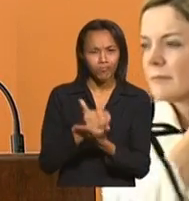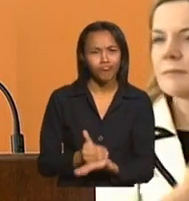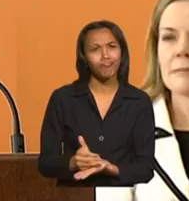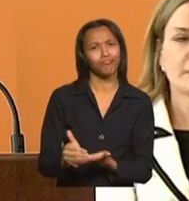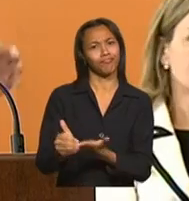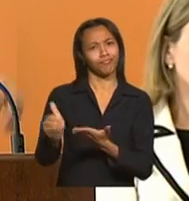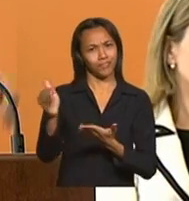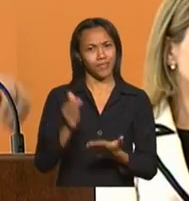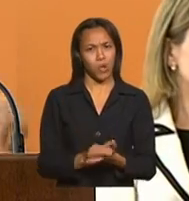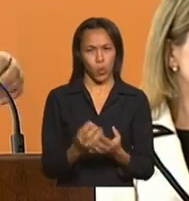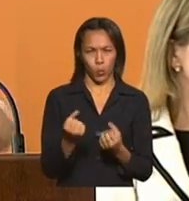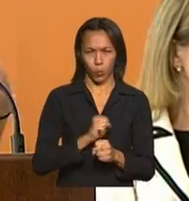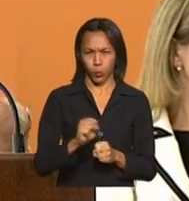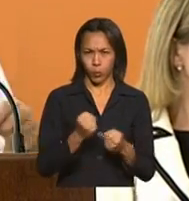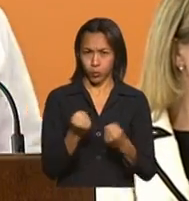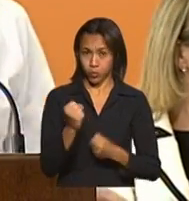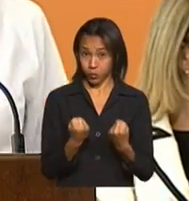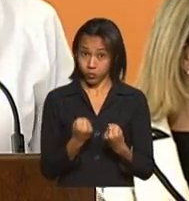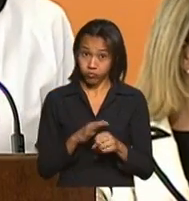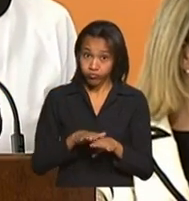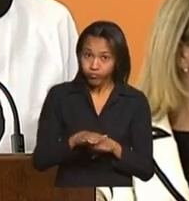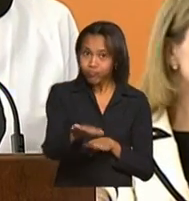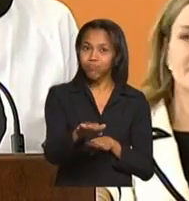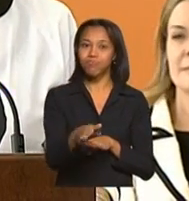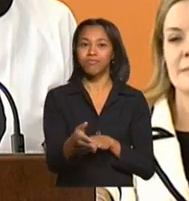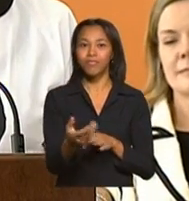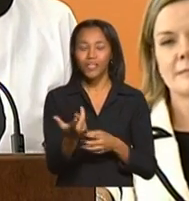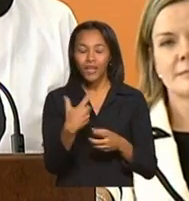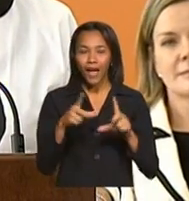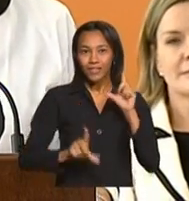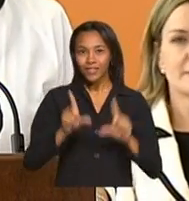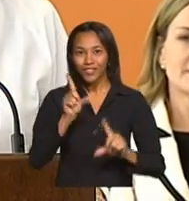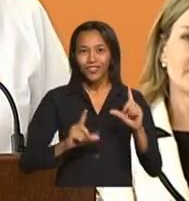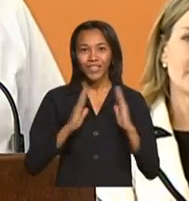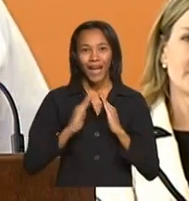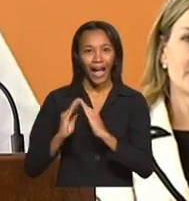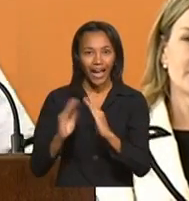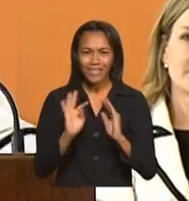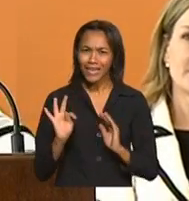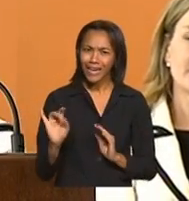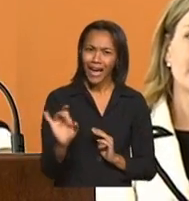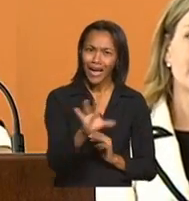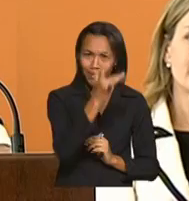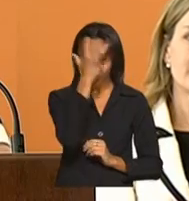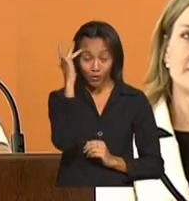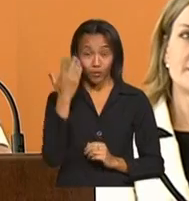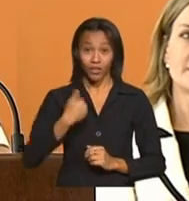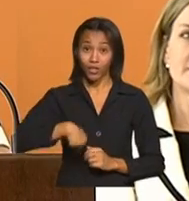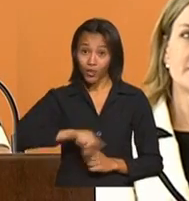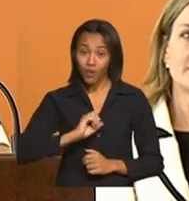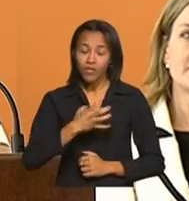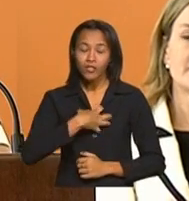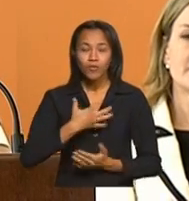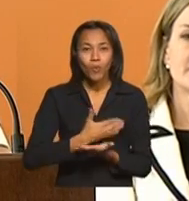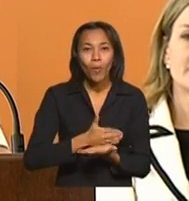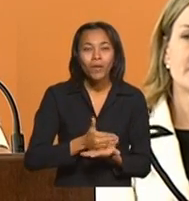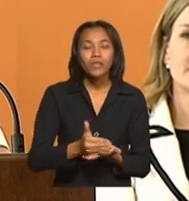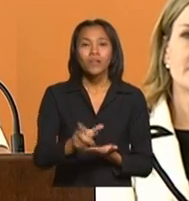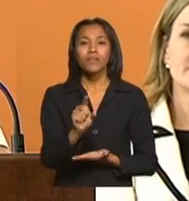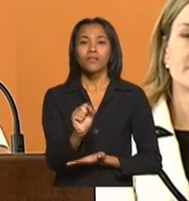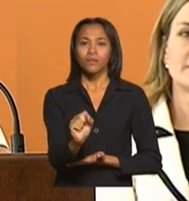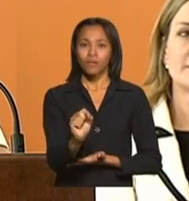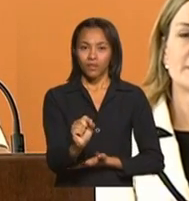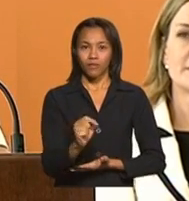a Fórmula 1 na casa de cada um de nós e que fez com que a gente começasse a